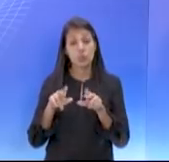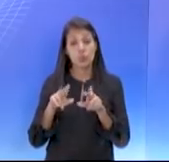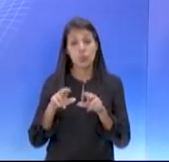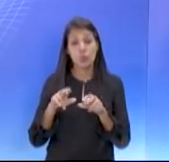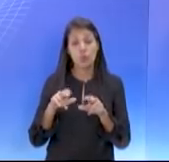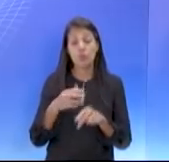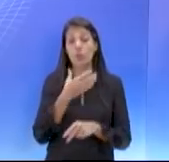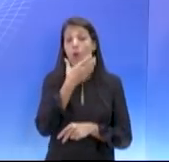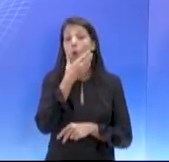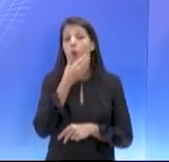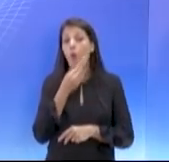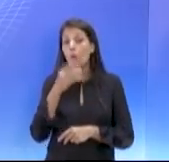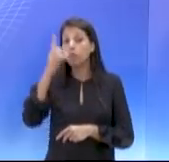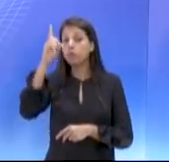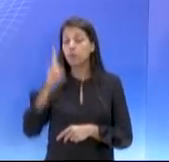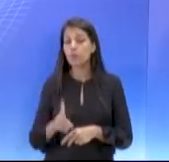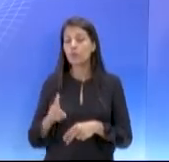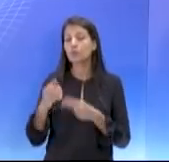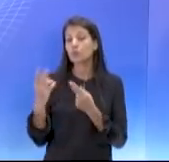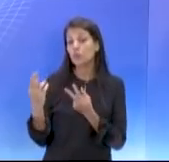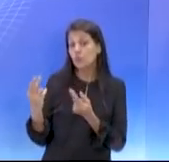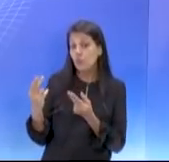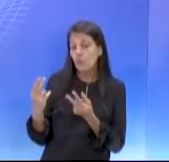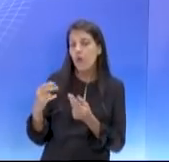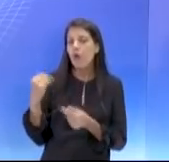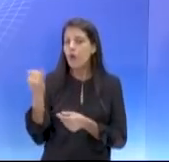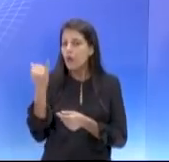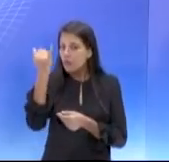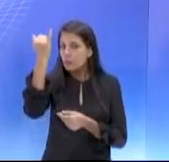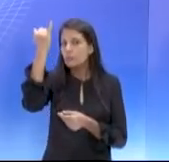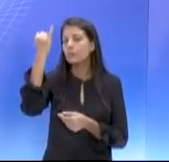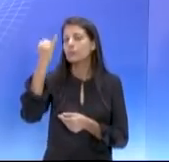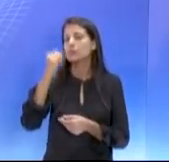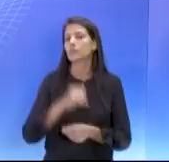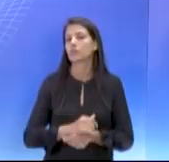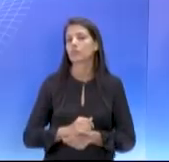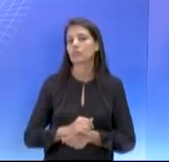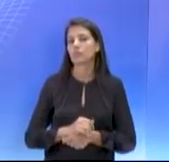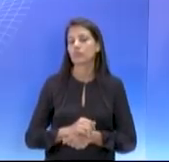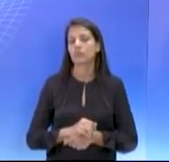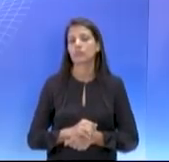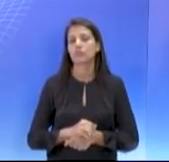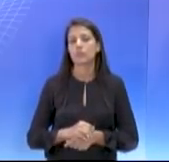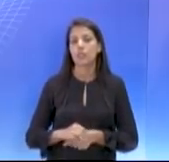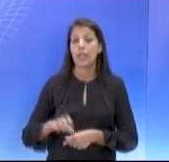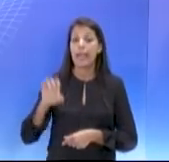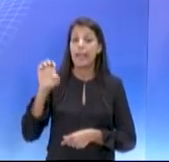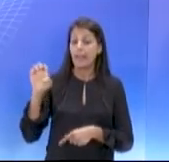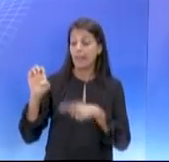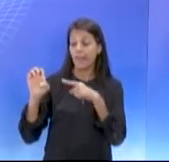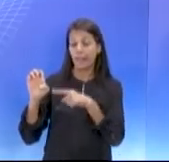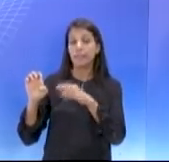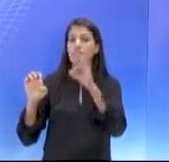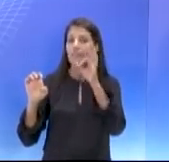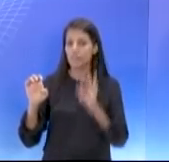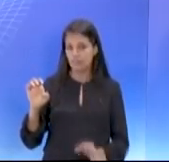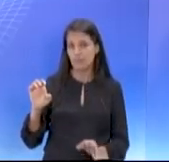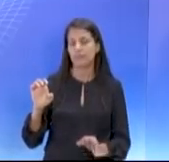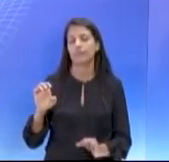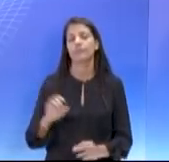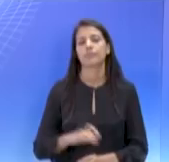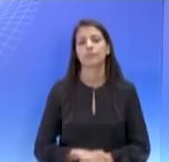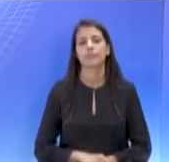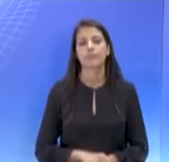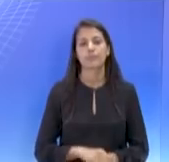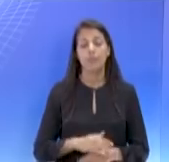direitos iguais, não só os reis e a nobreza. Resposta certa, letra A. Letra E, perdão.